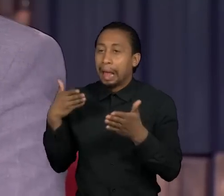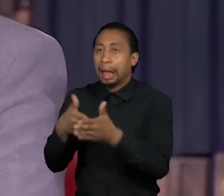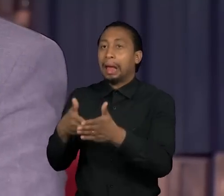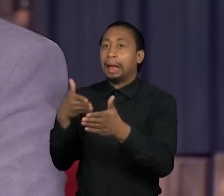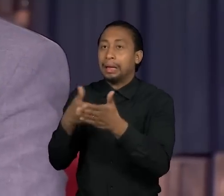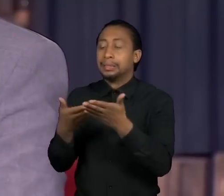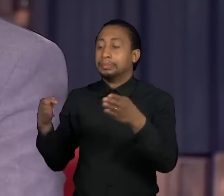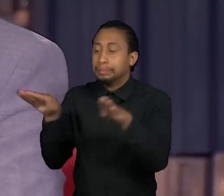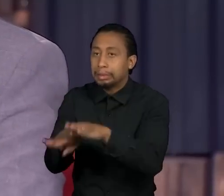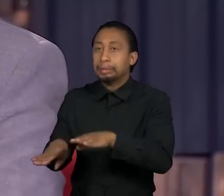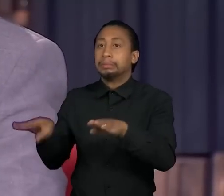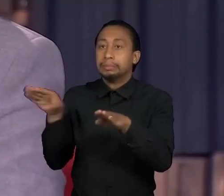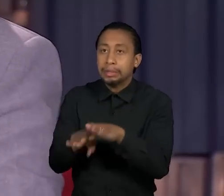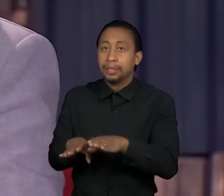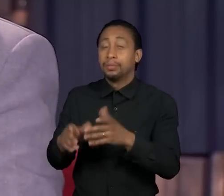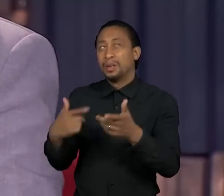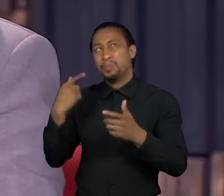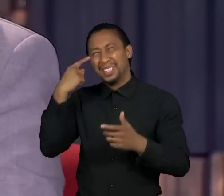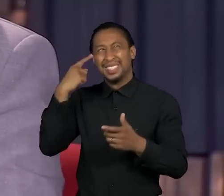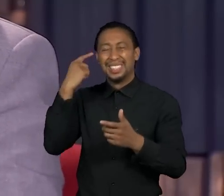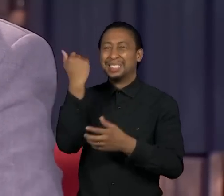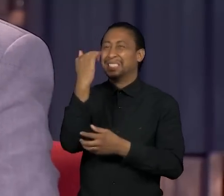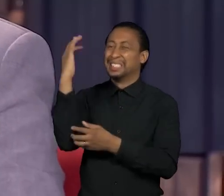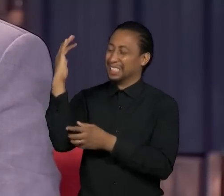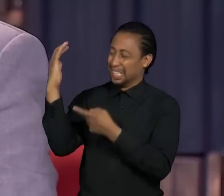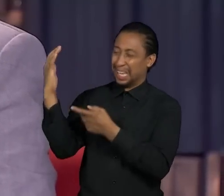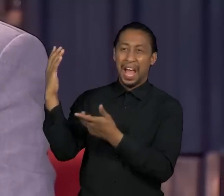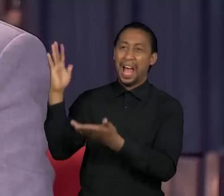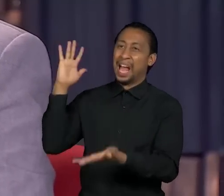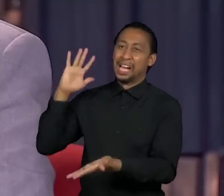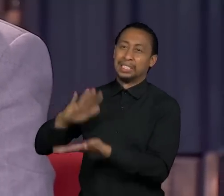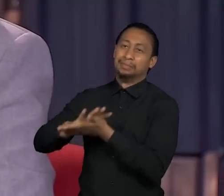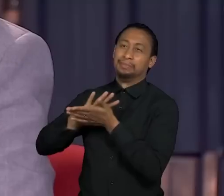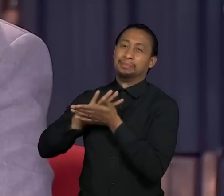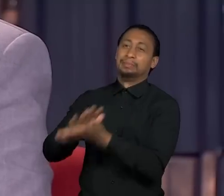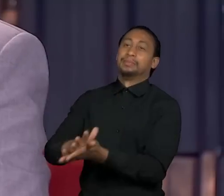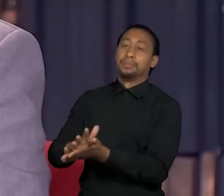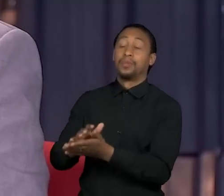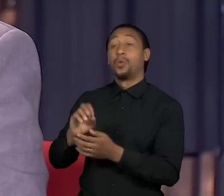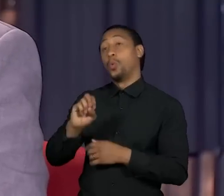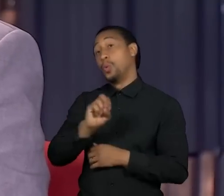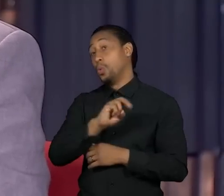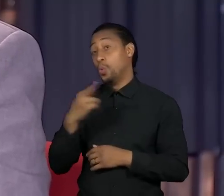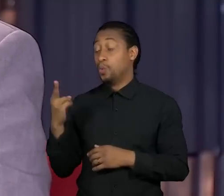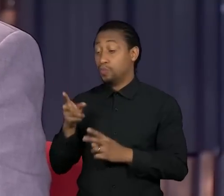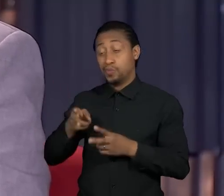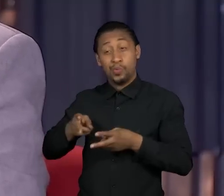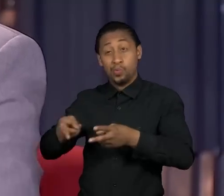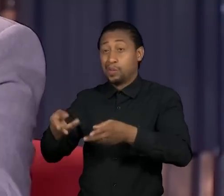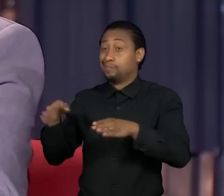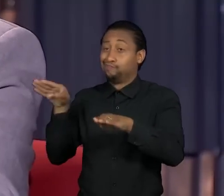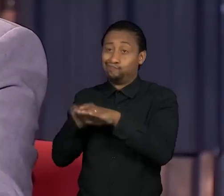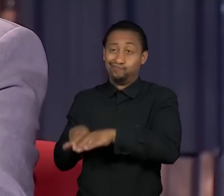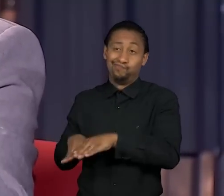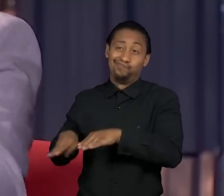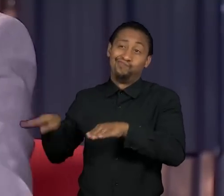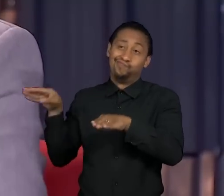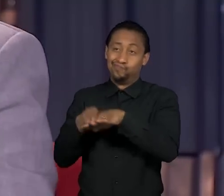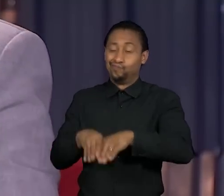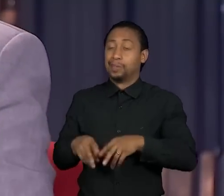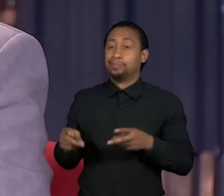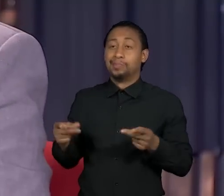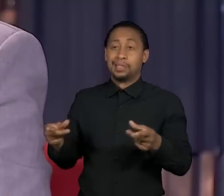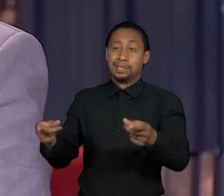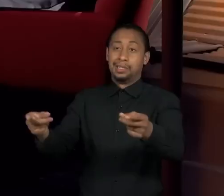aí quando eu pensei, caramba, velho, ou eu mato o personagem, Ou- paro de fazer, ou eu vou ficar preso vinculado a essa imagem